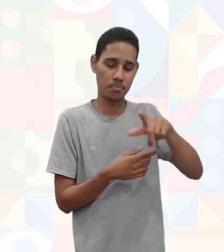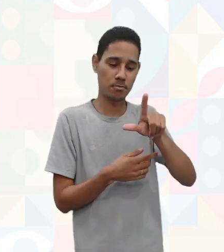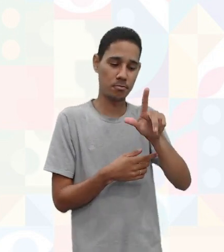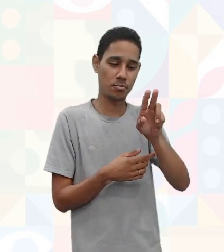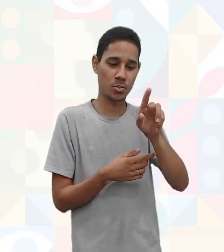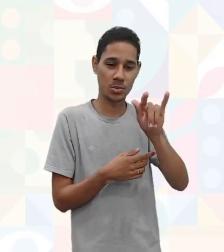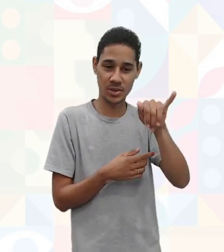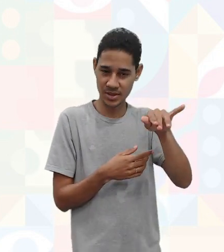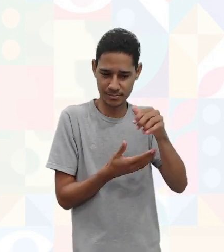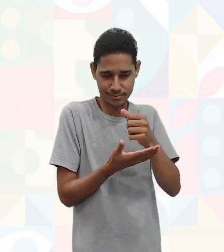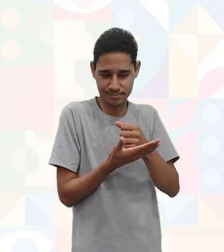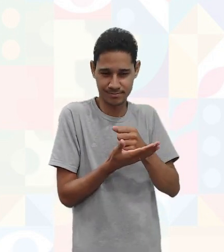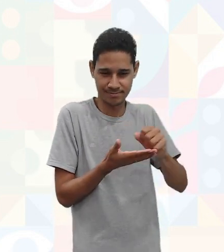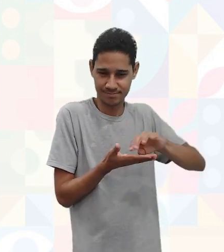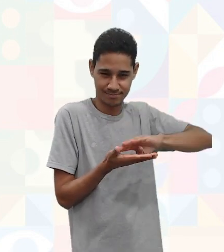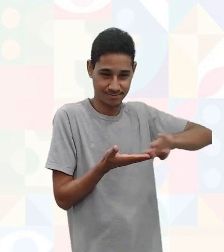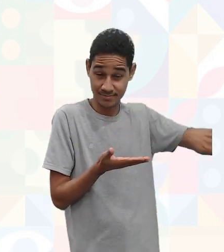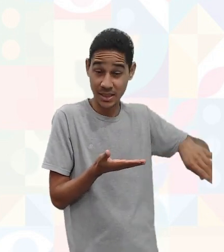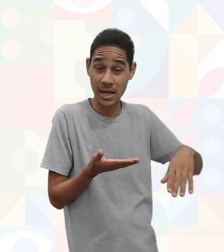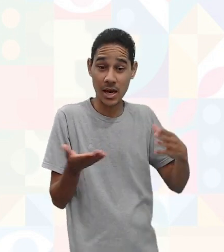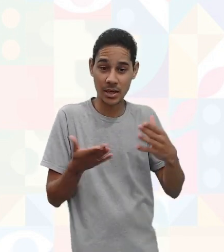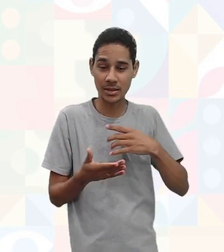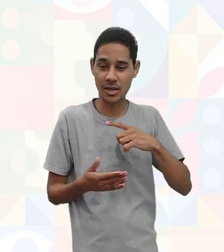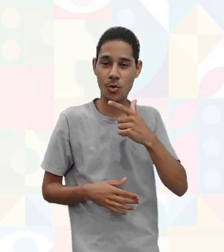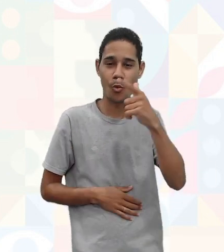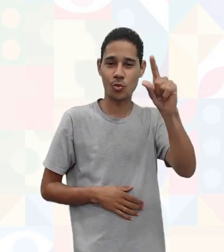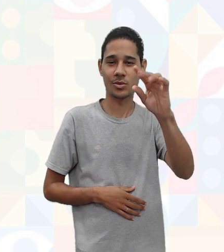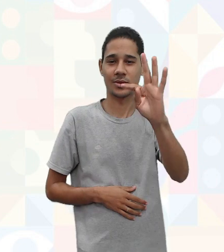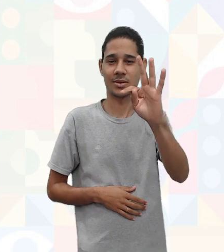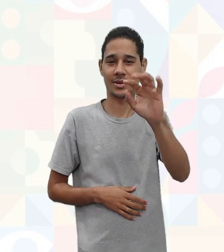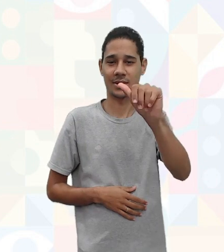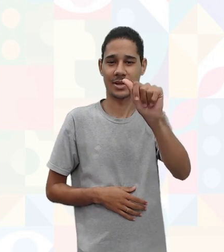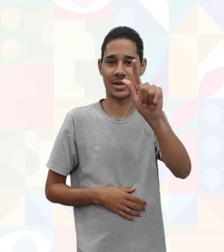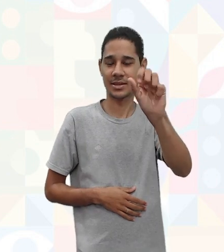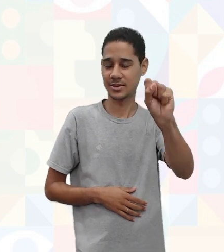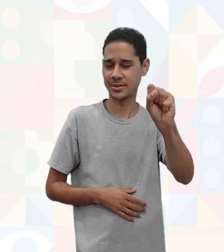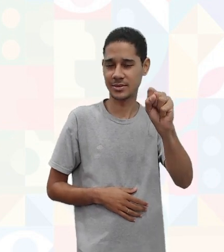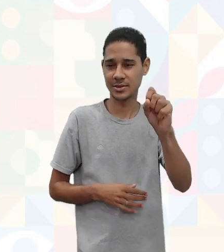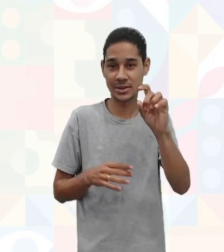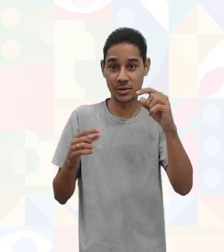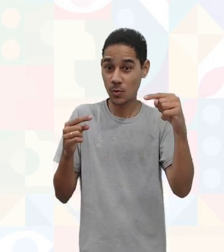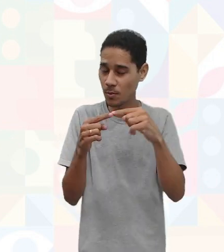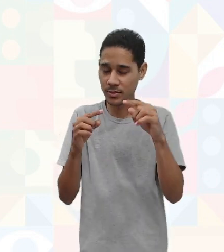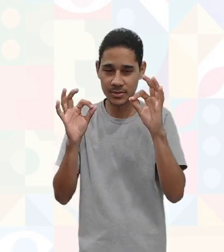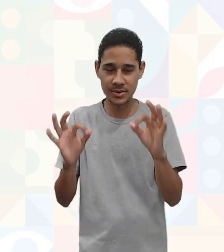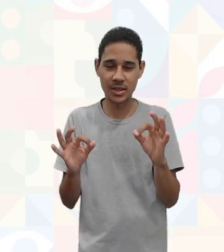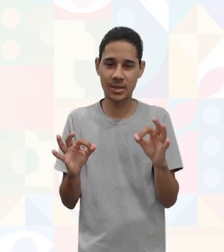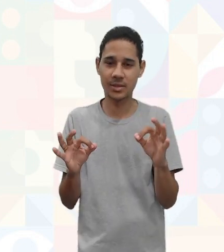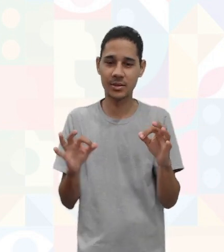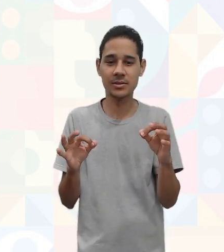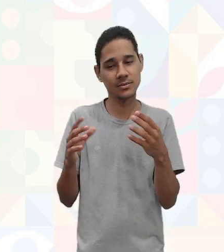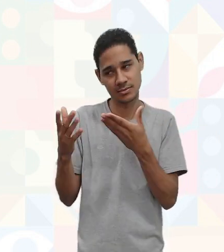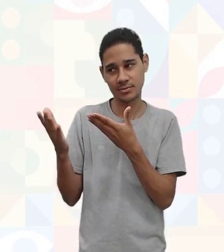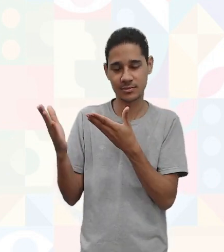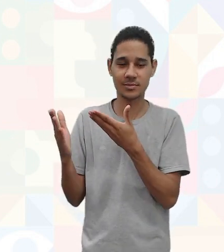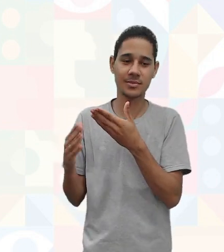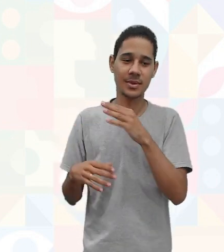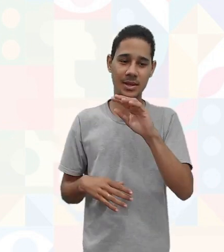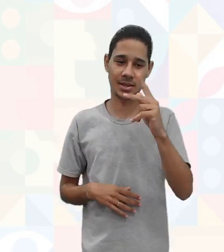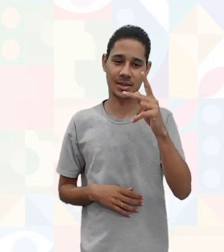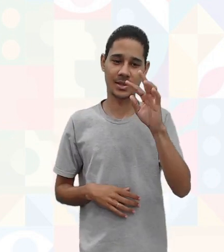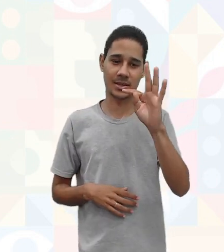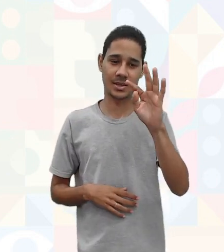a gente tem outras tags específicas que fazem, às vezes, no HTML5, coisa que não existia